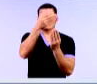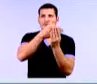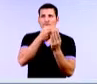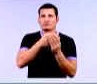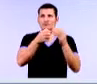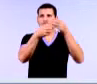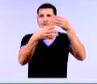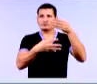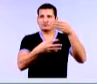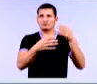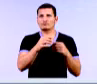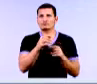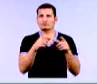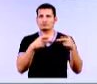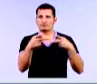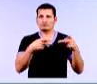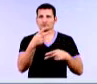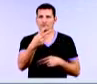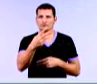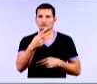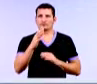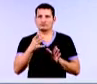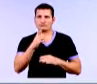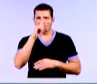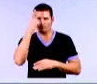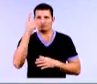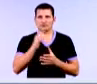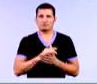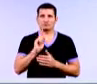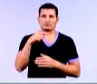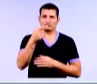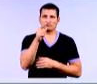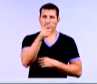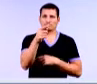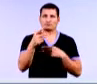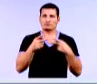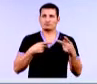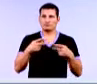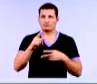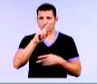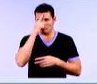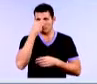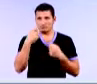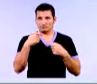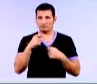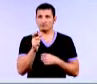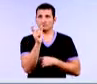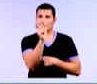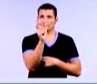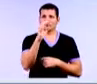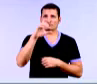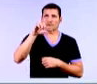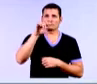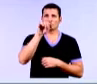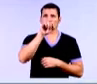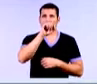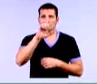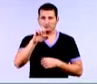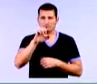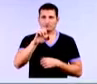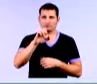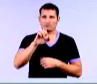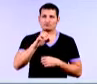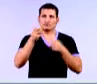está criado. Depois que você criou o projeto, você tem que criar uma classe. O que é uma classe?